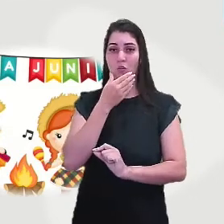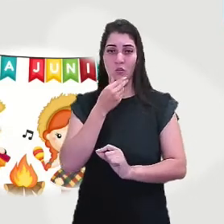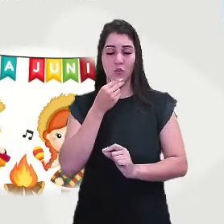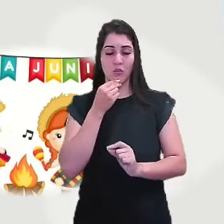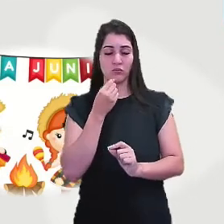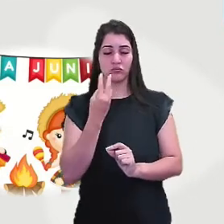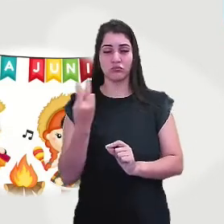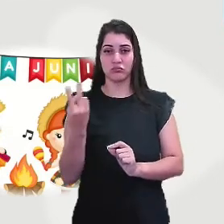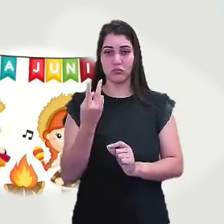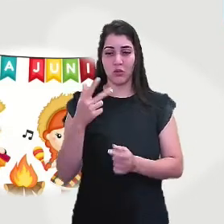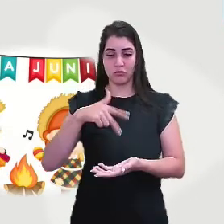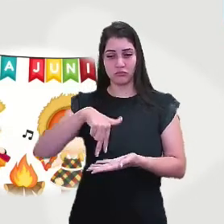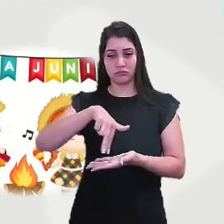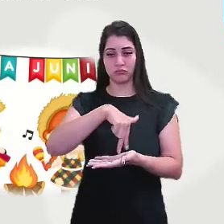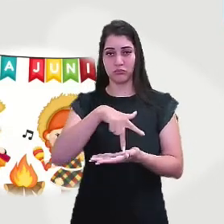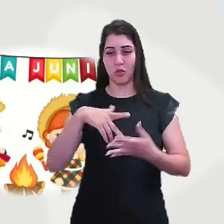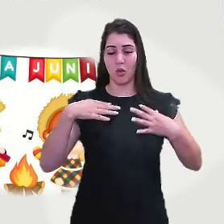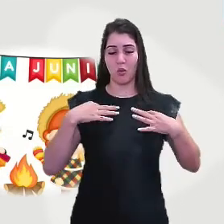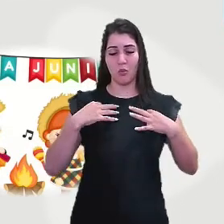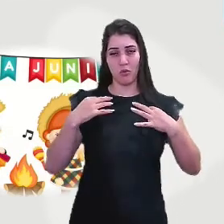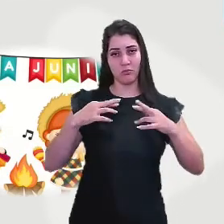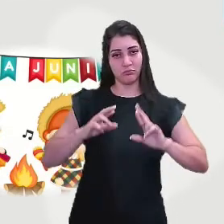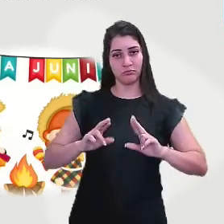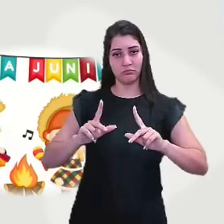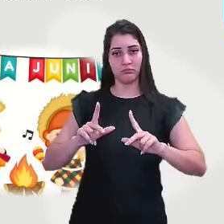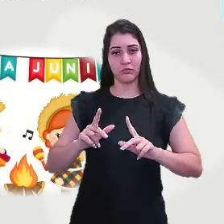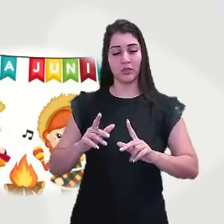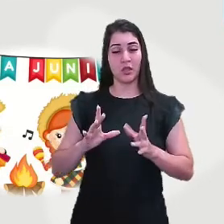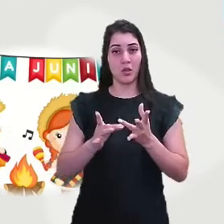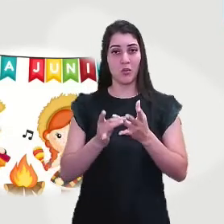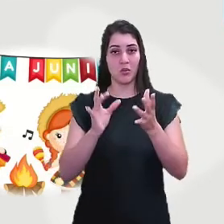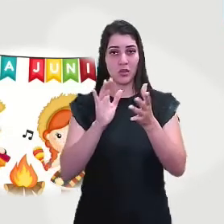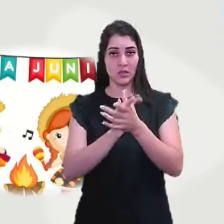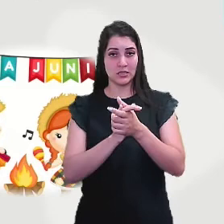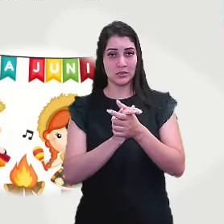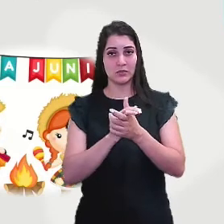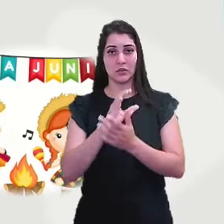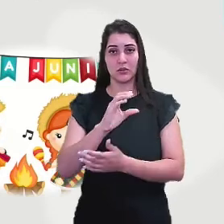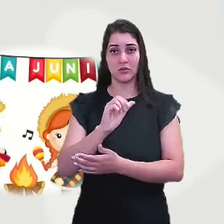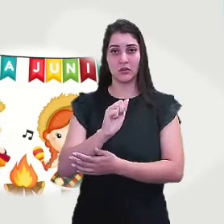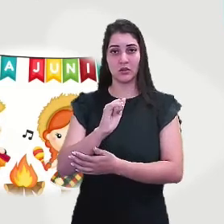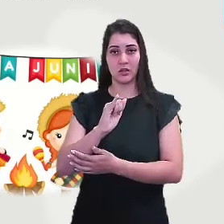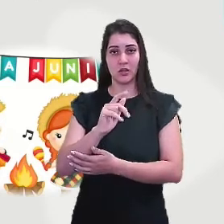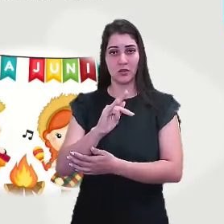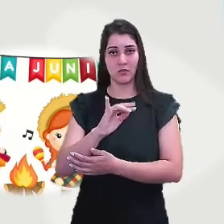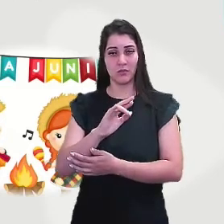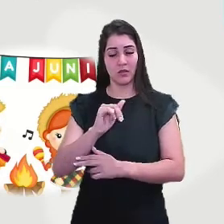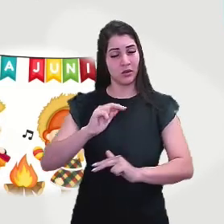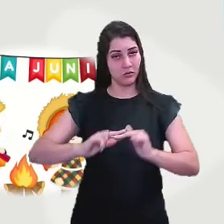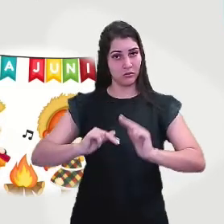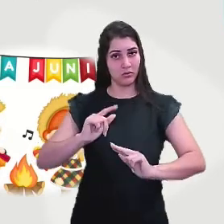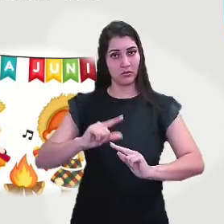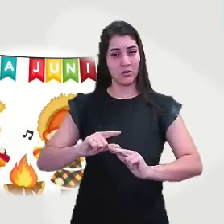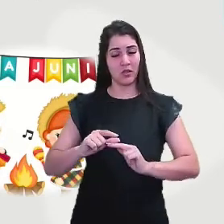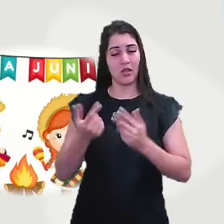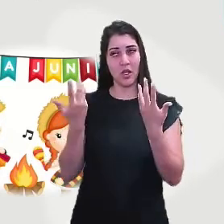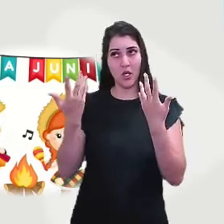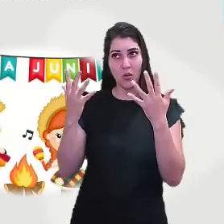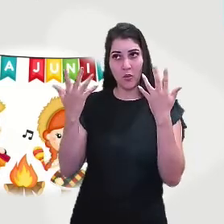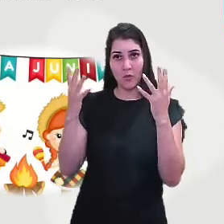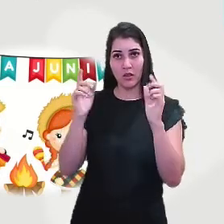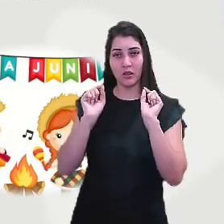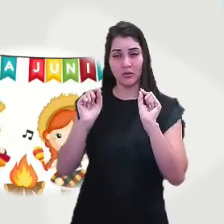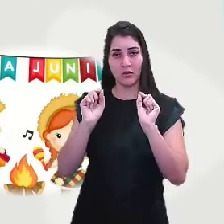vestimentos tipicamente caipira. O casamento caipira é feito em homenagem a Santo Antônio, o